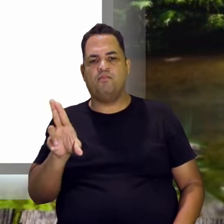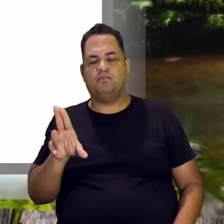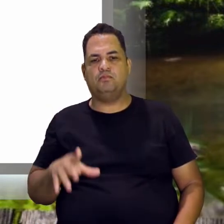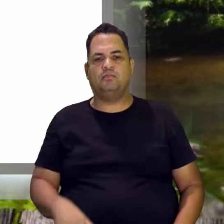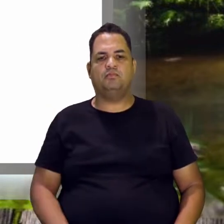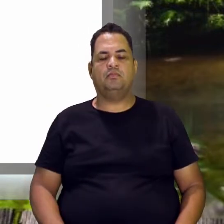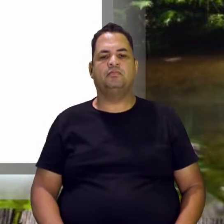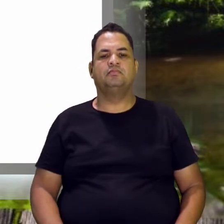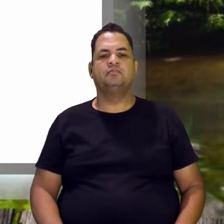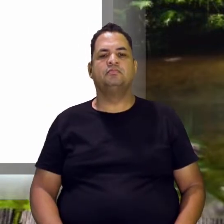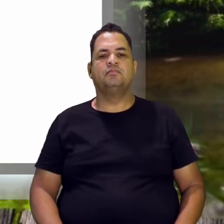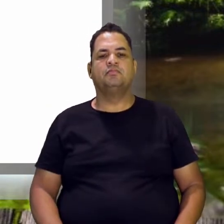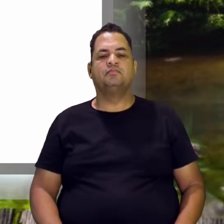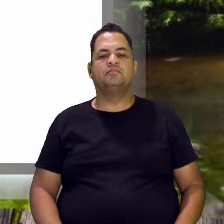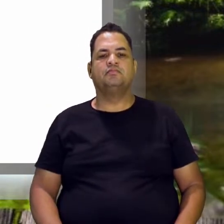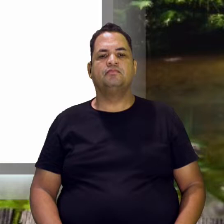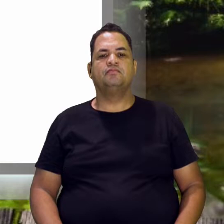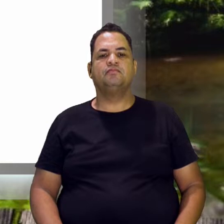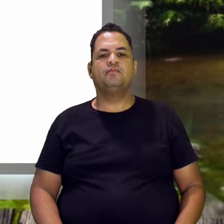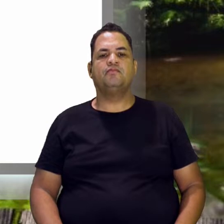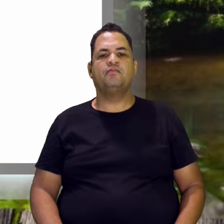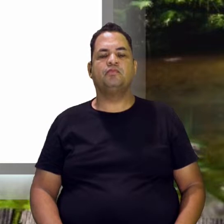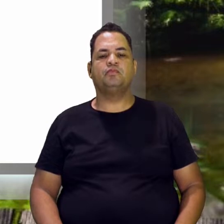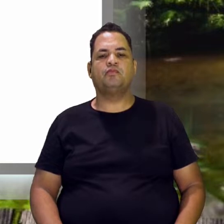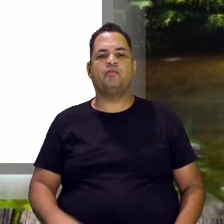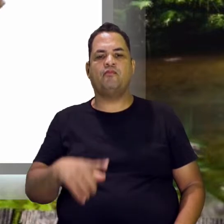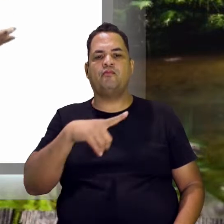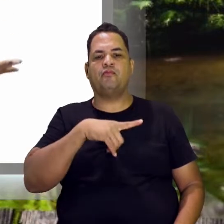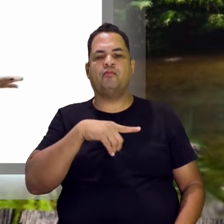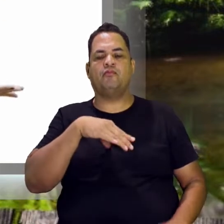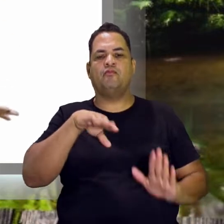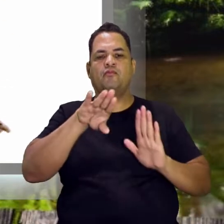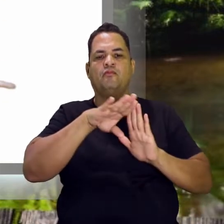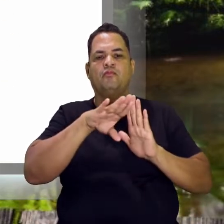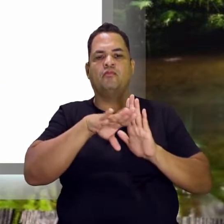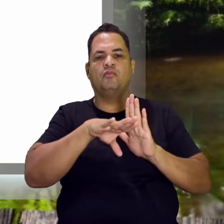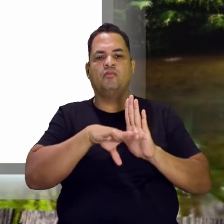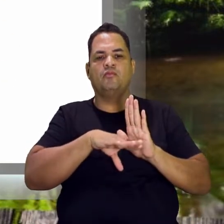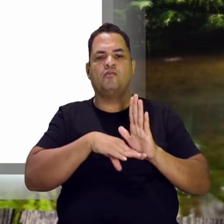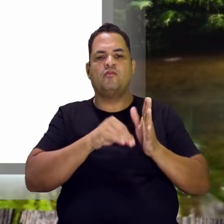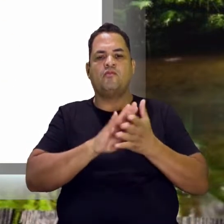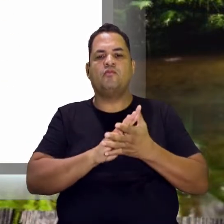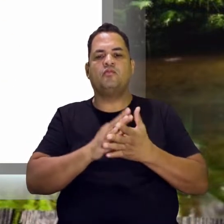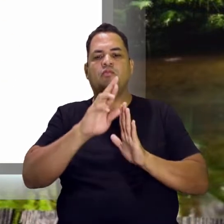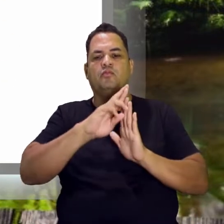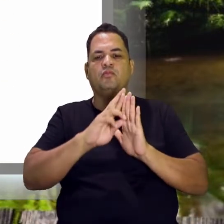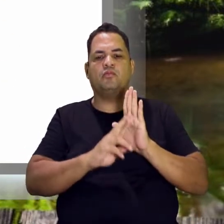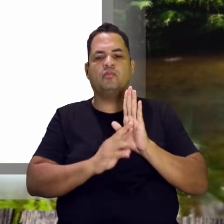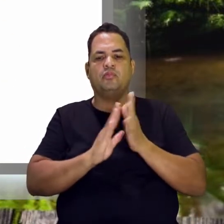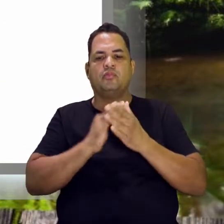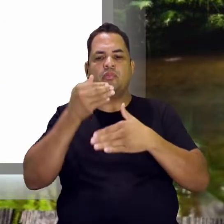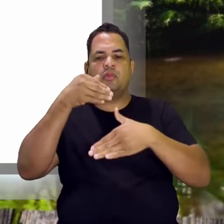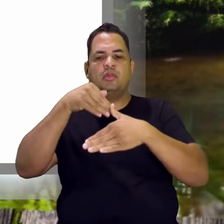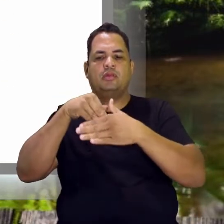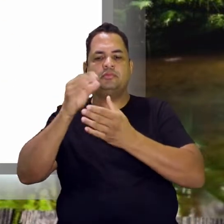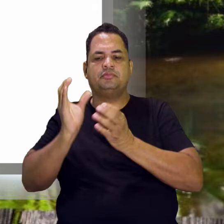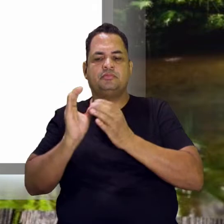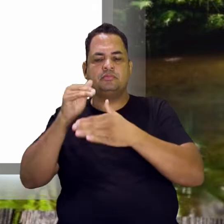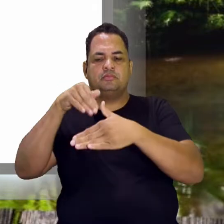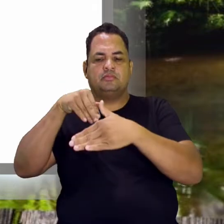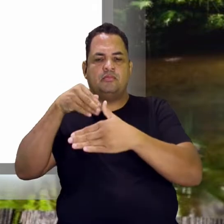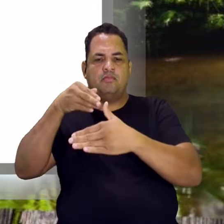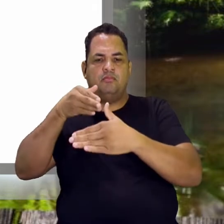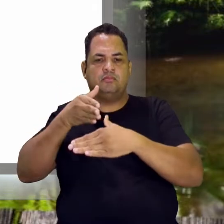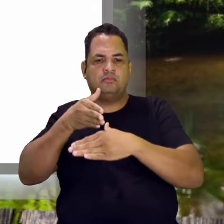nomenclatura para dar o nome a esses organismos e existe a classificação que vai respeitar esses critérios para enquadrá-los em cada um no